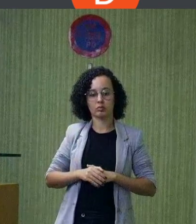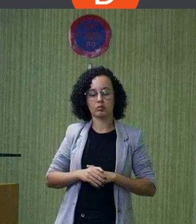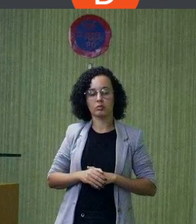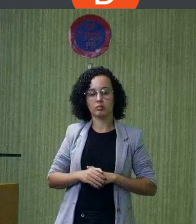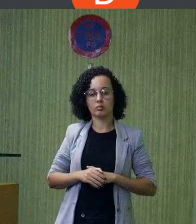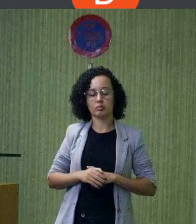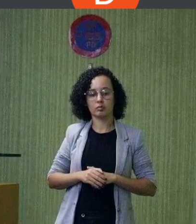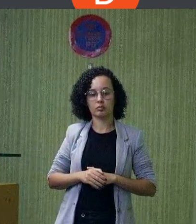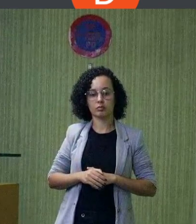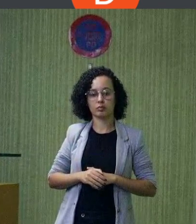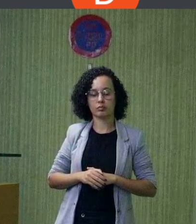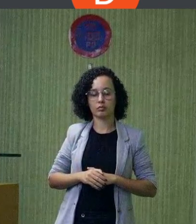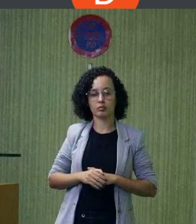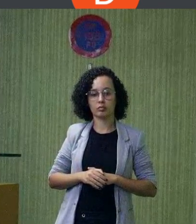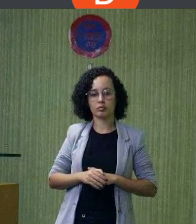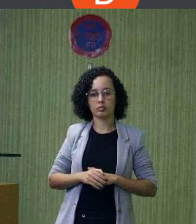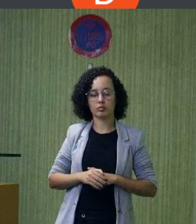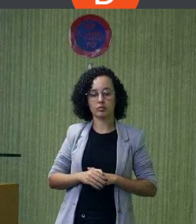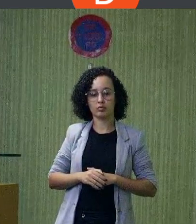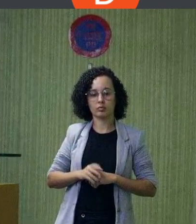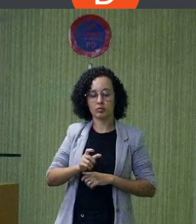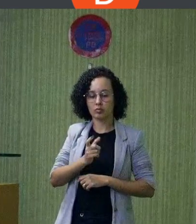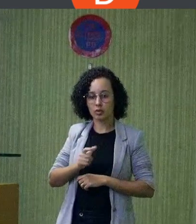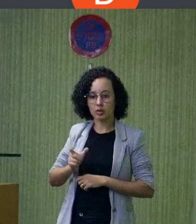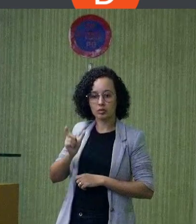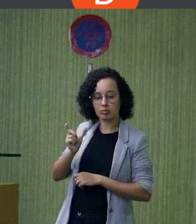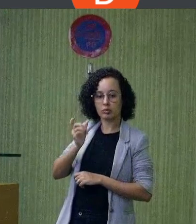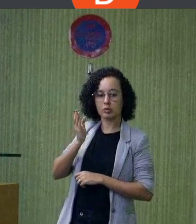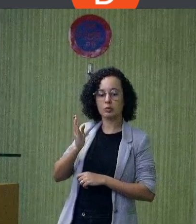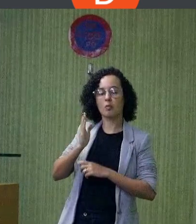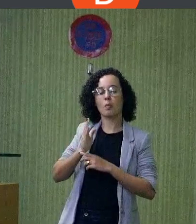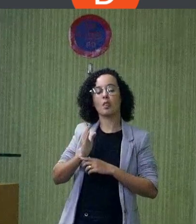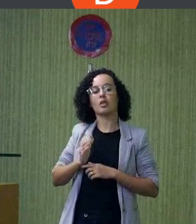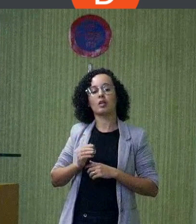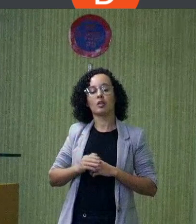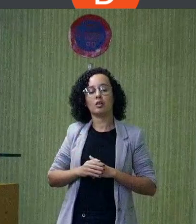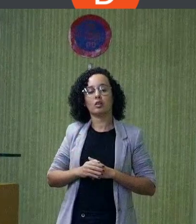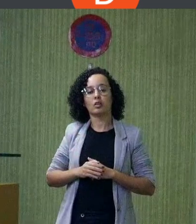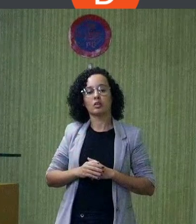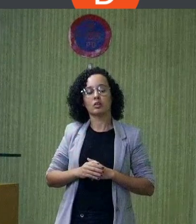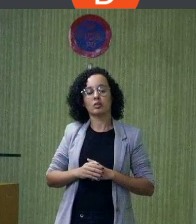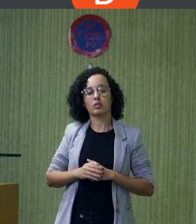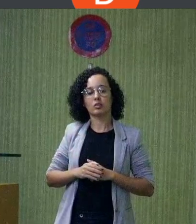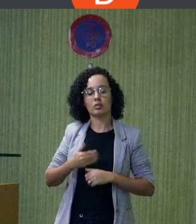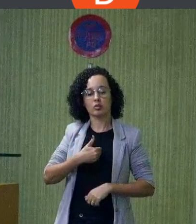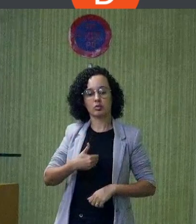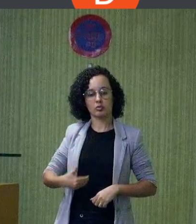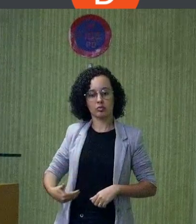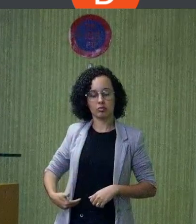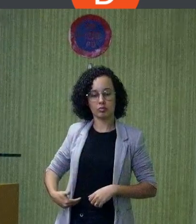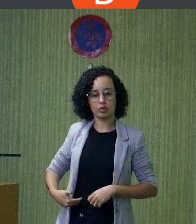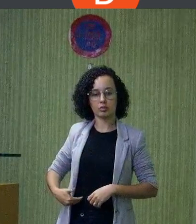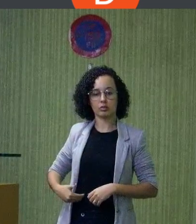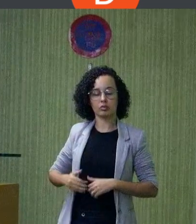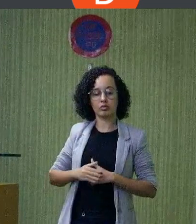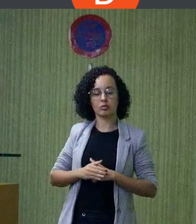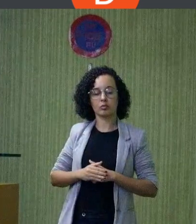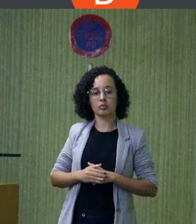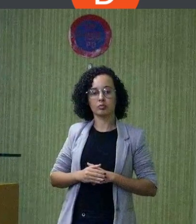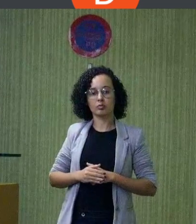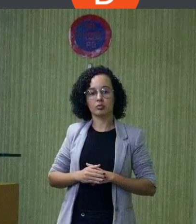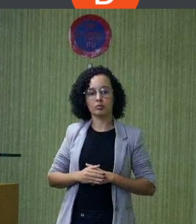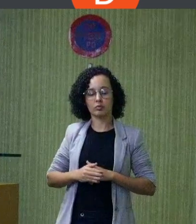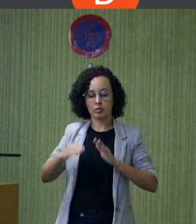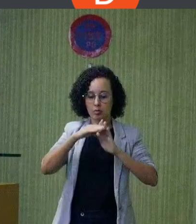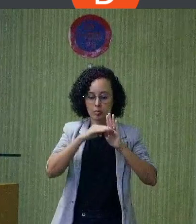E esse sim é um é um é um instrumento da órbita governamental porque cada Governo está ali né traçando a o seu